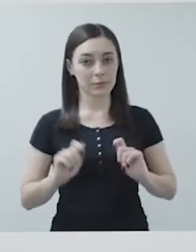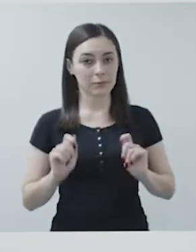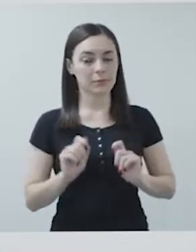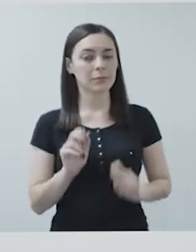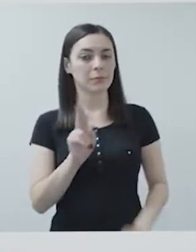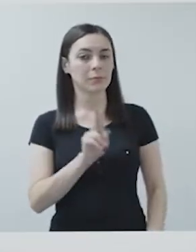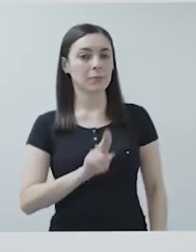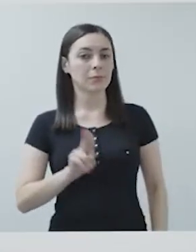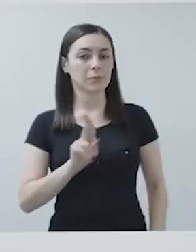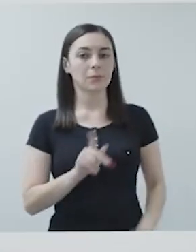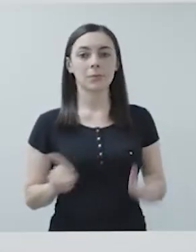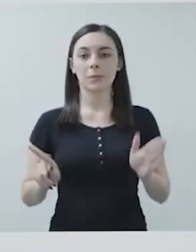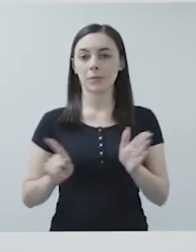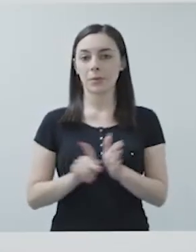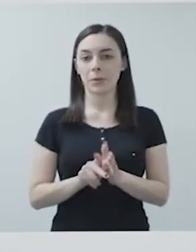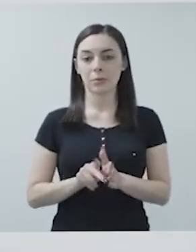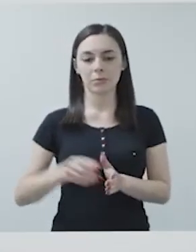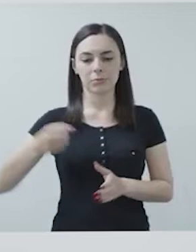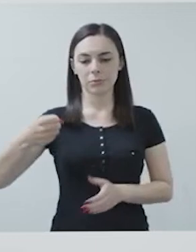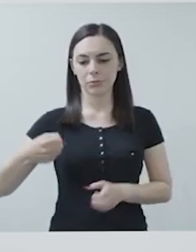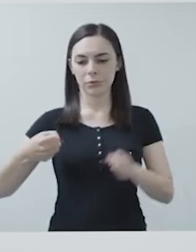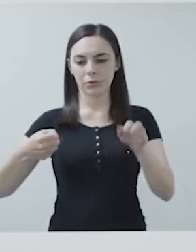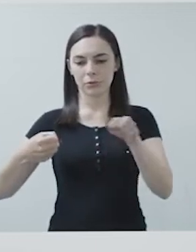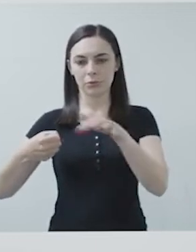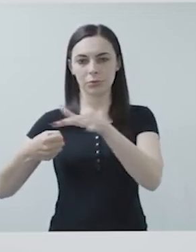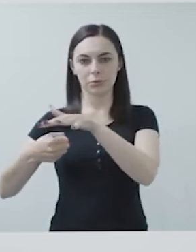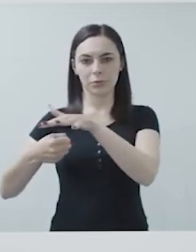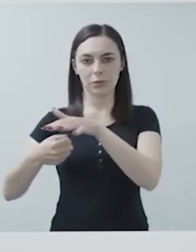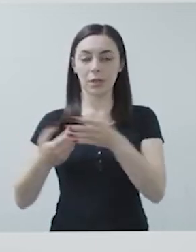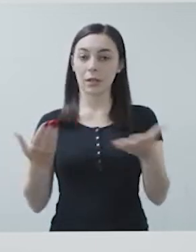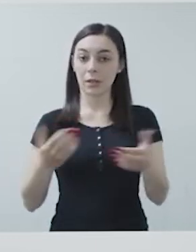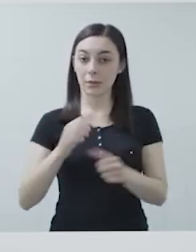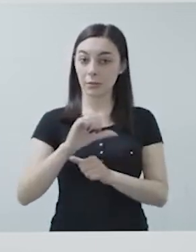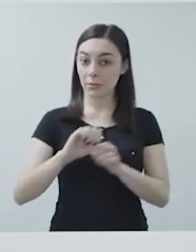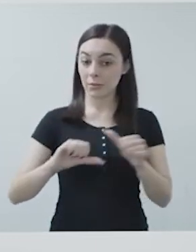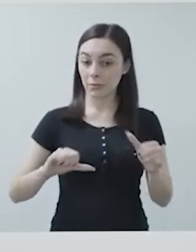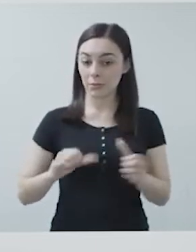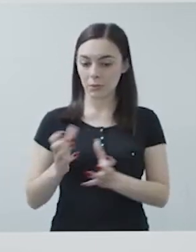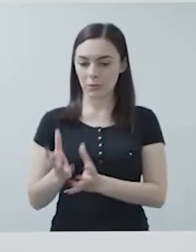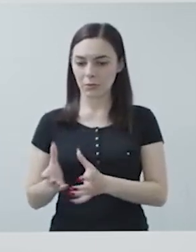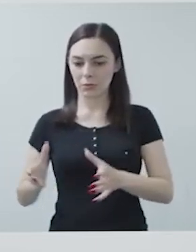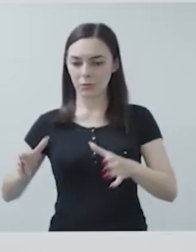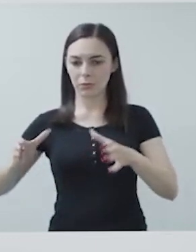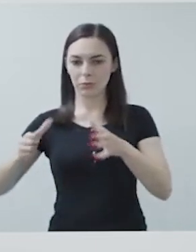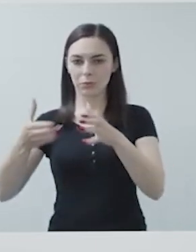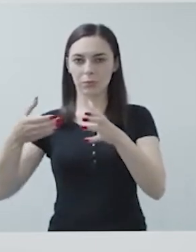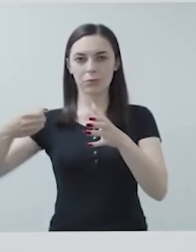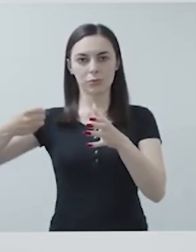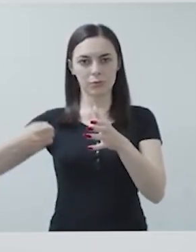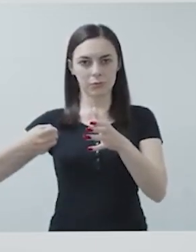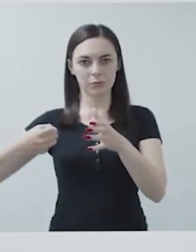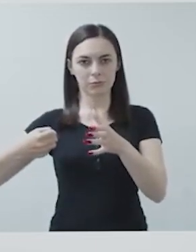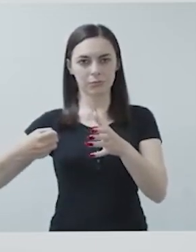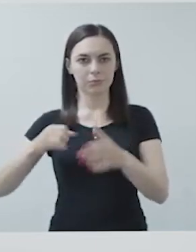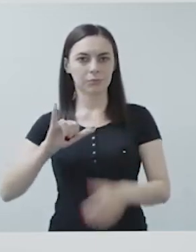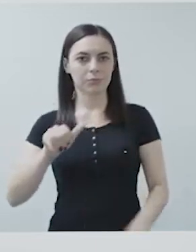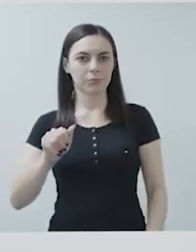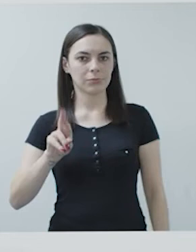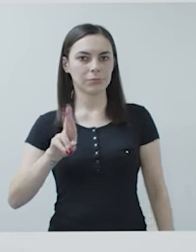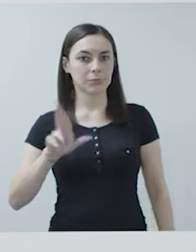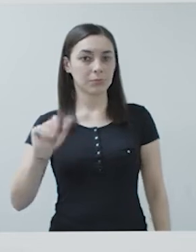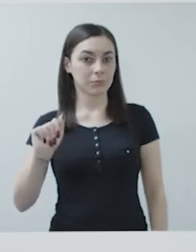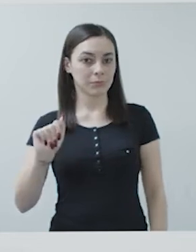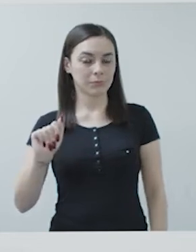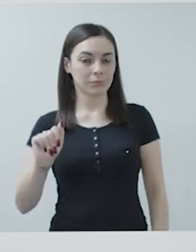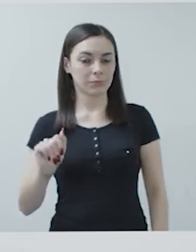usar para o recipiente ficar cheio de suco? Agora mudou o recipiente, temos uma jarra. E